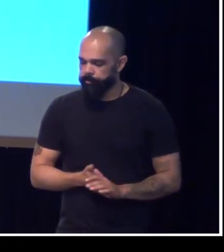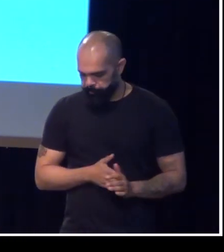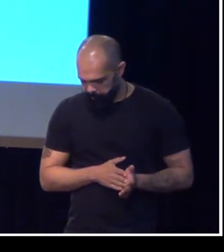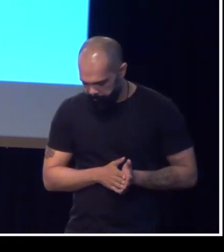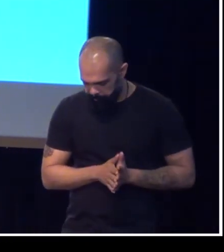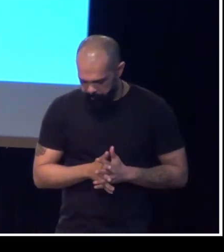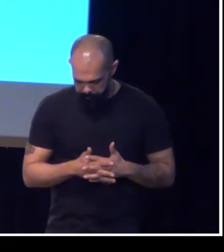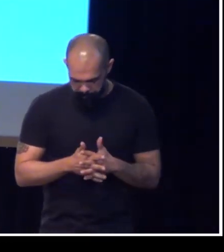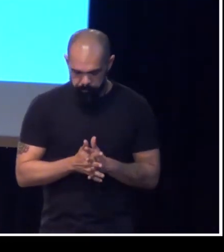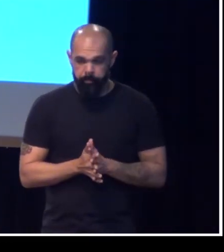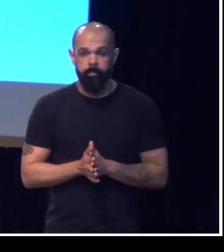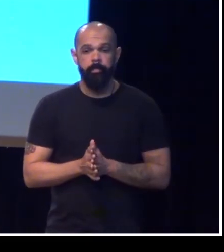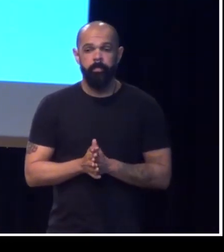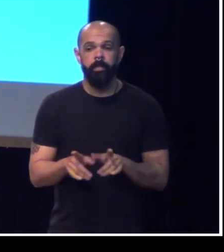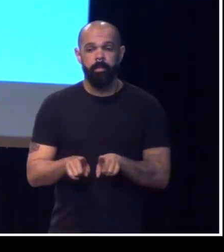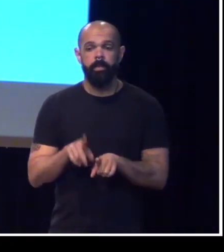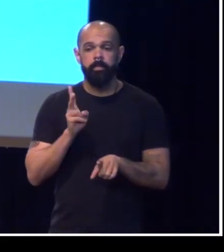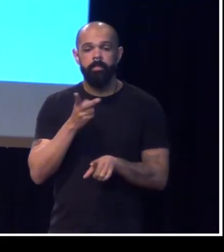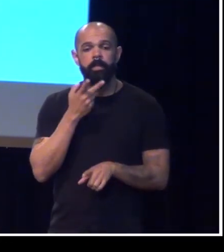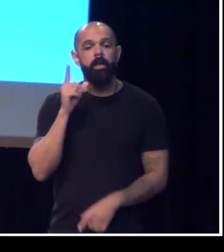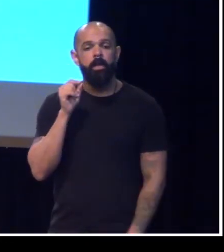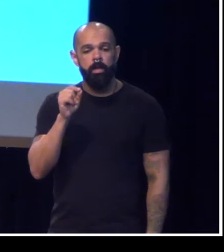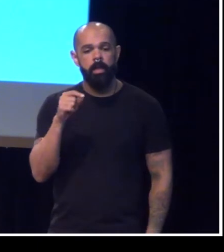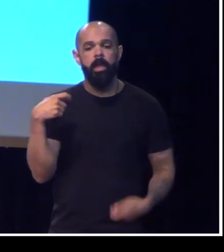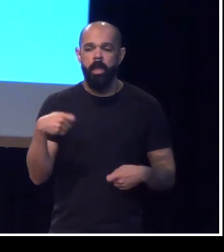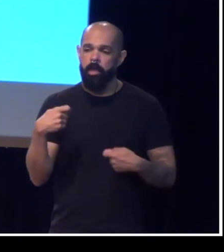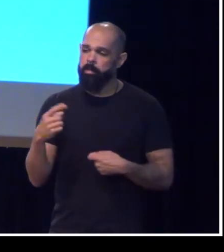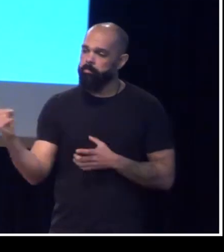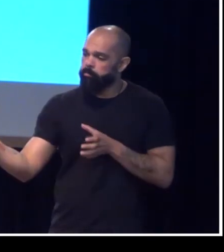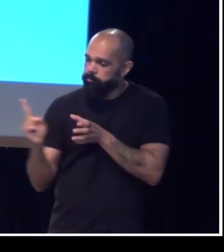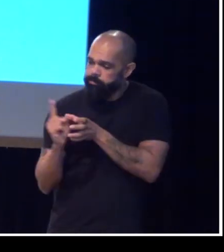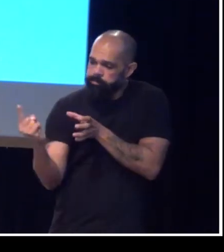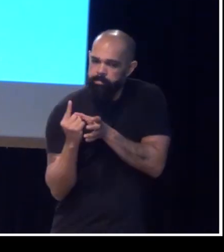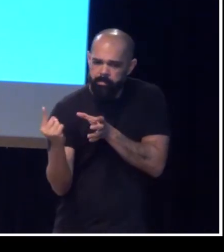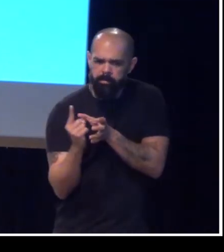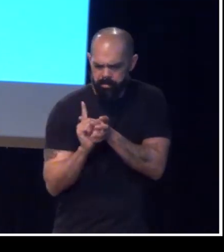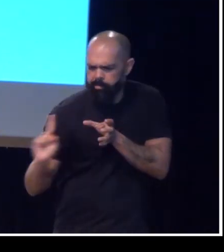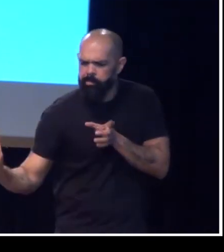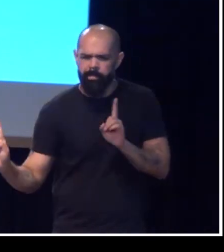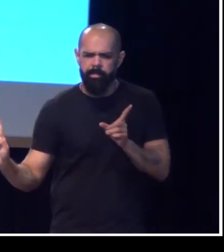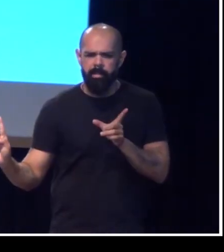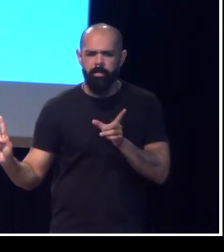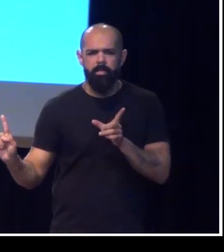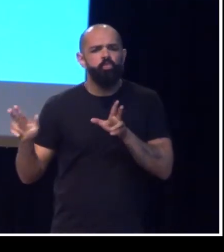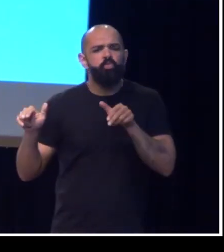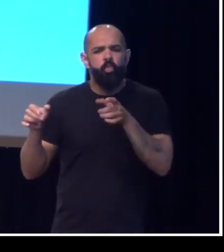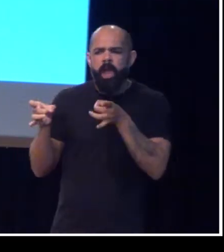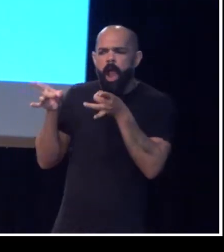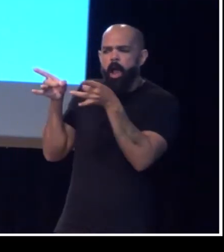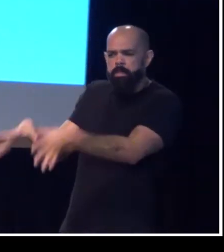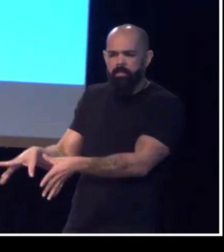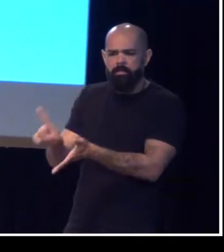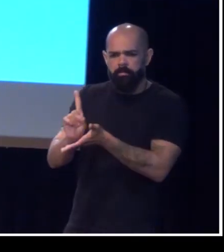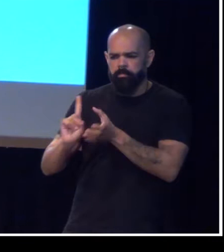E aí eu vou dizer que a gente sempre destaca a importância de integrar os participantes. A gente nunca deixa ninguém de lado, a gente nunca deixa ninguém